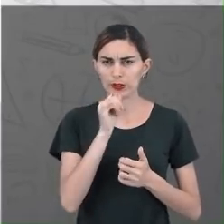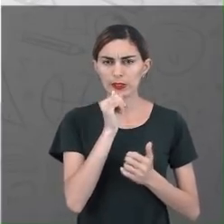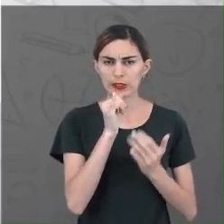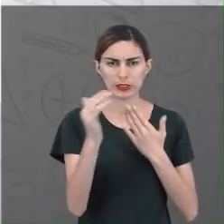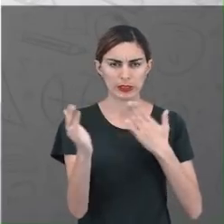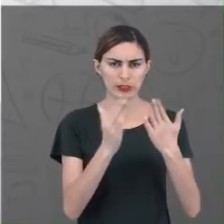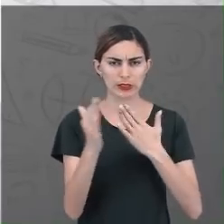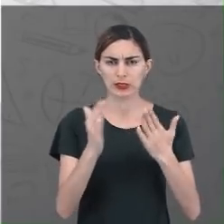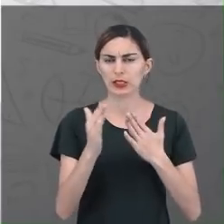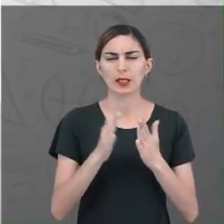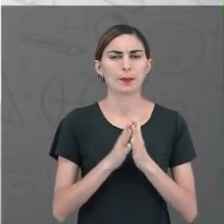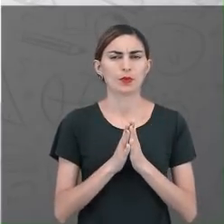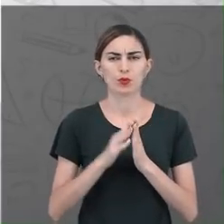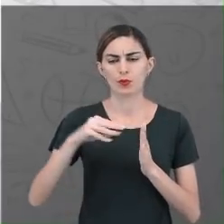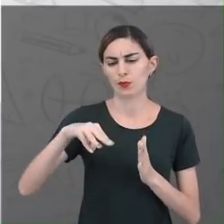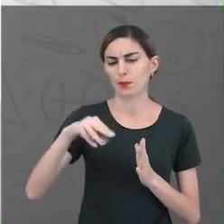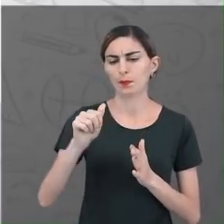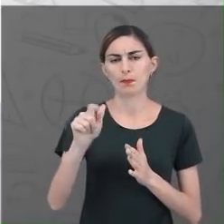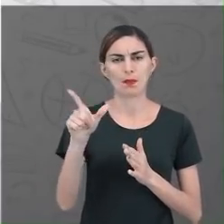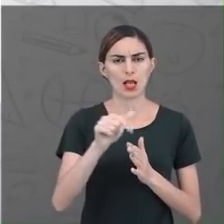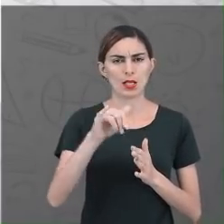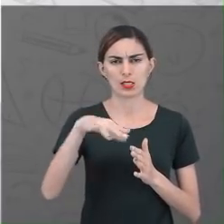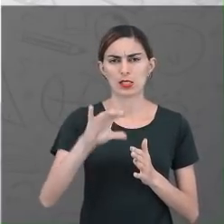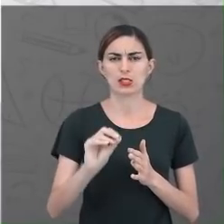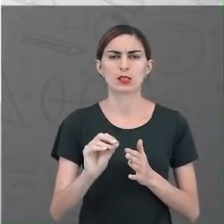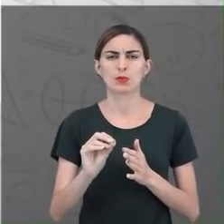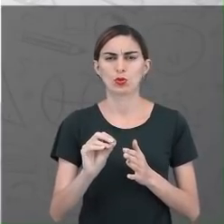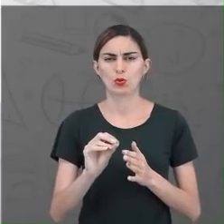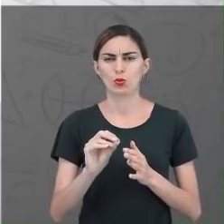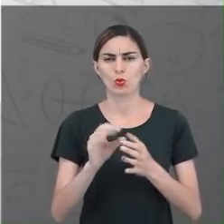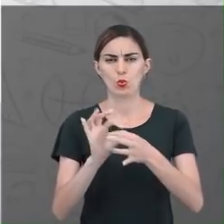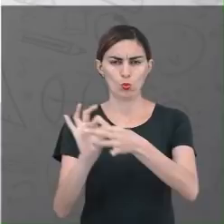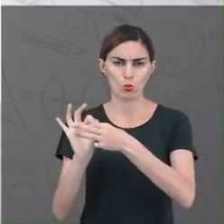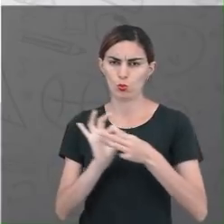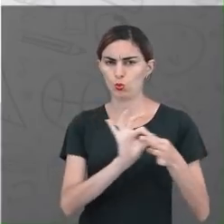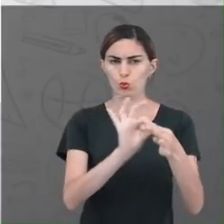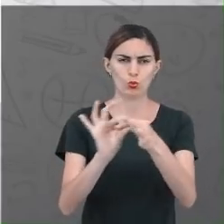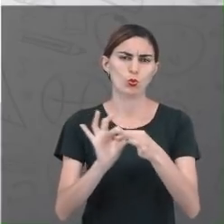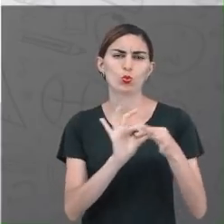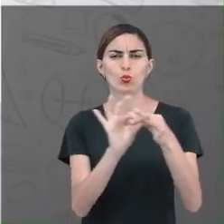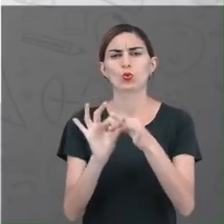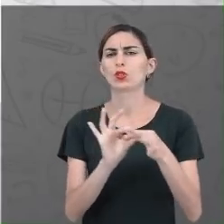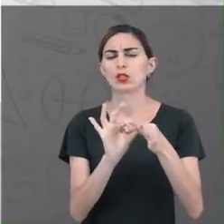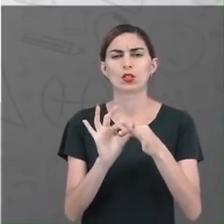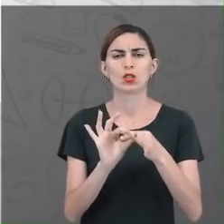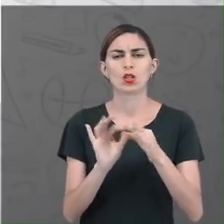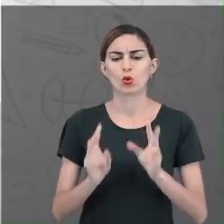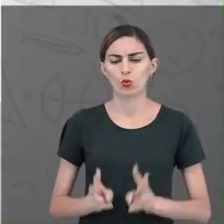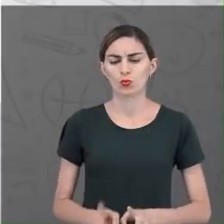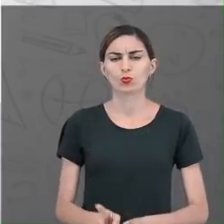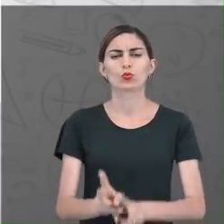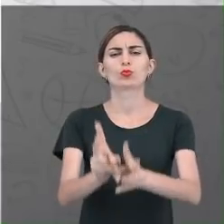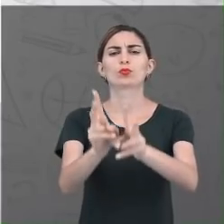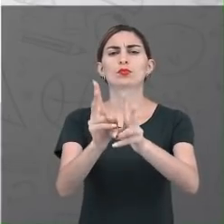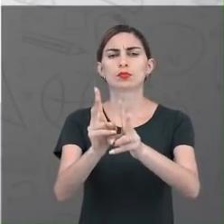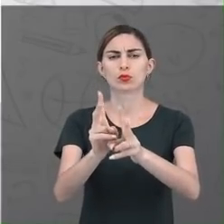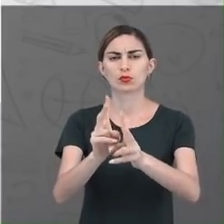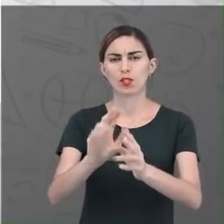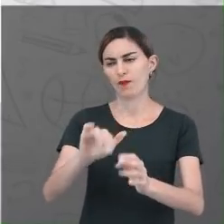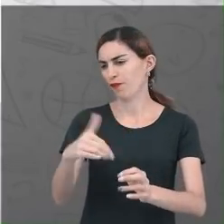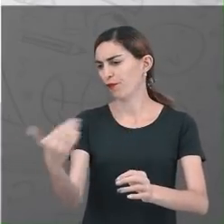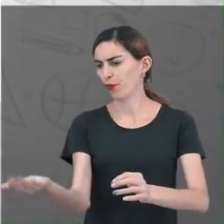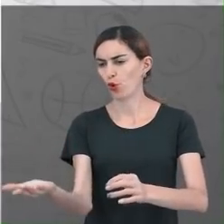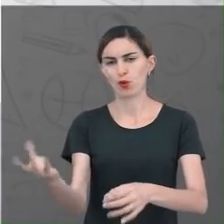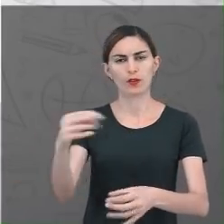do máximo, né? O máximo da integralização, o máximo da unificação, o máximo da continuidade entre um